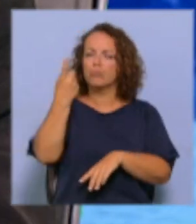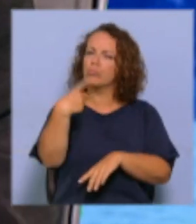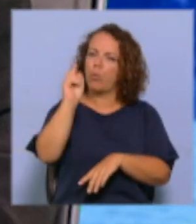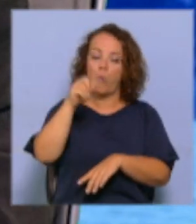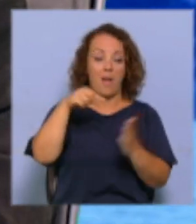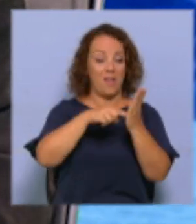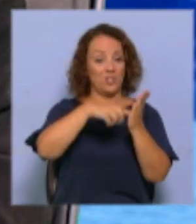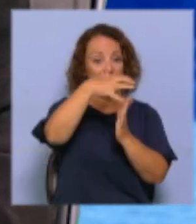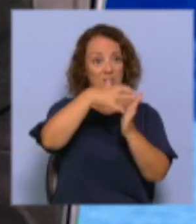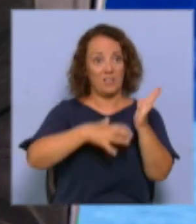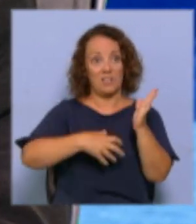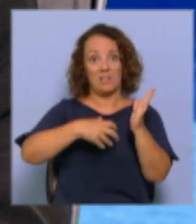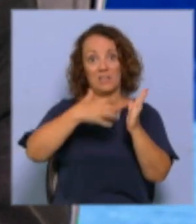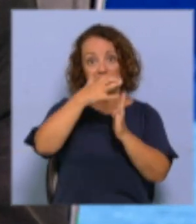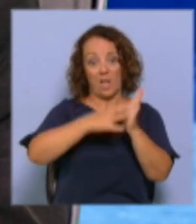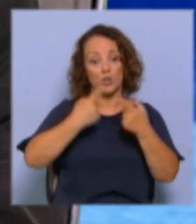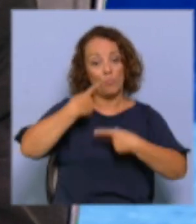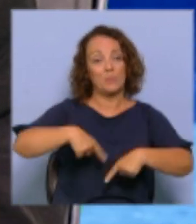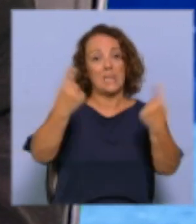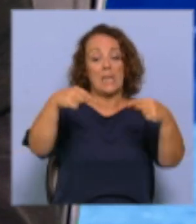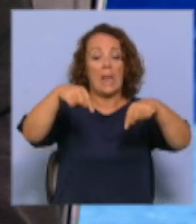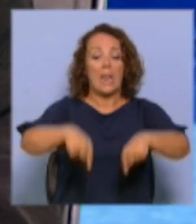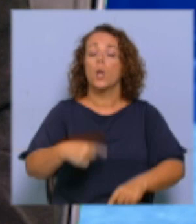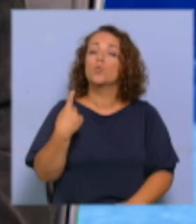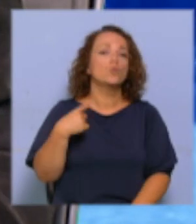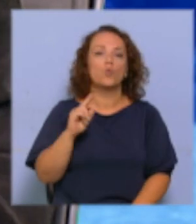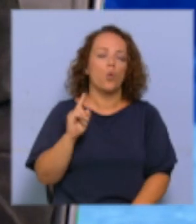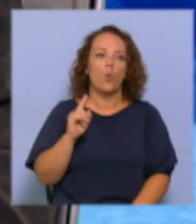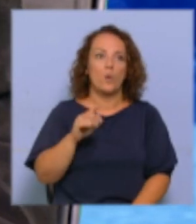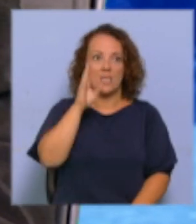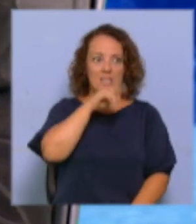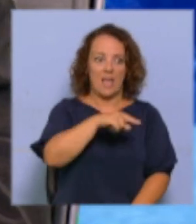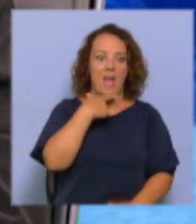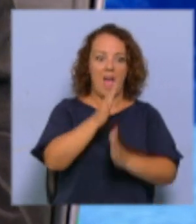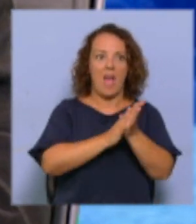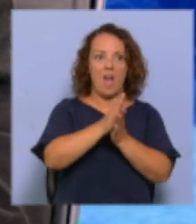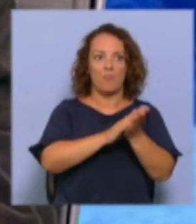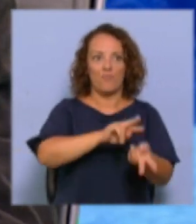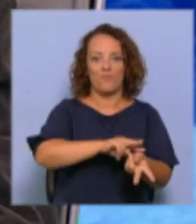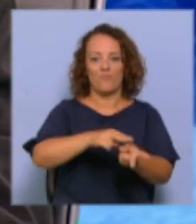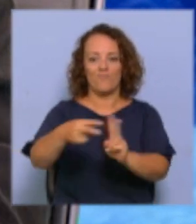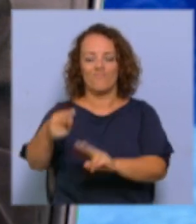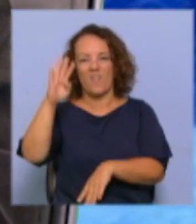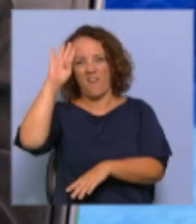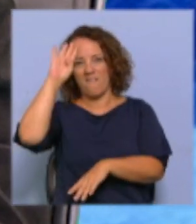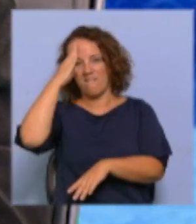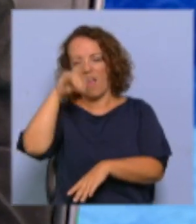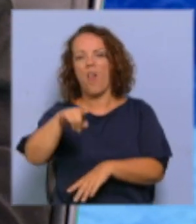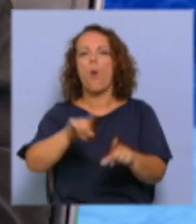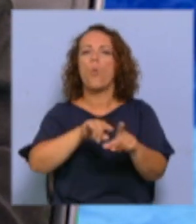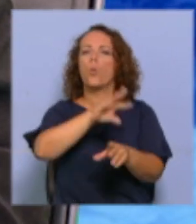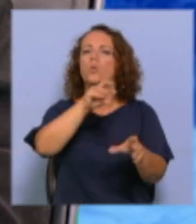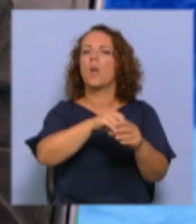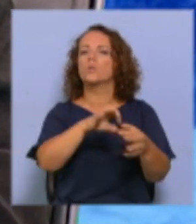não foi apresentada aqui e usá-la para esses fins é um abuso, é retirá-la do contexto. Esta